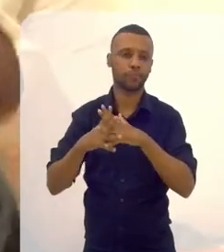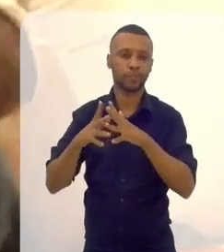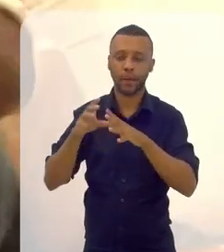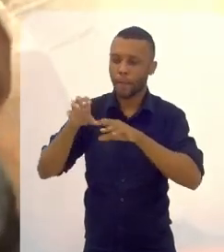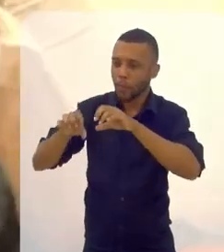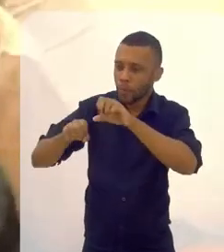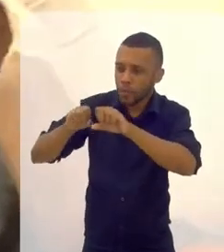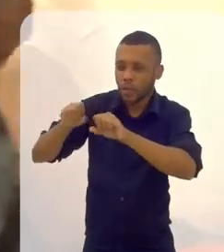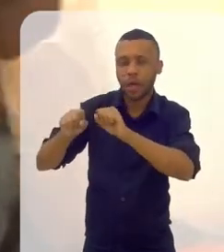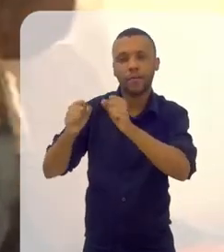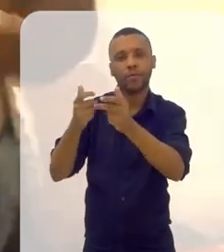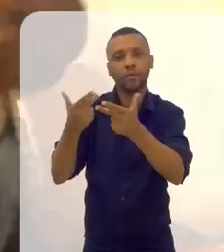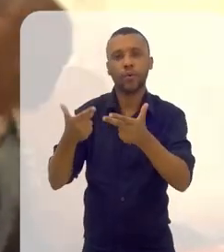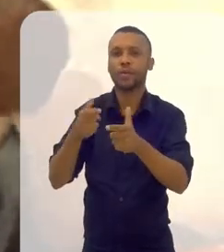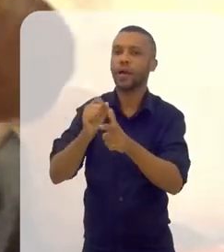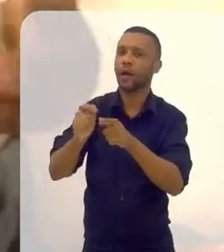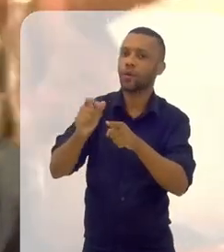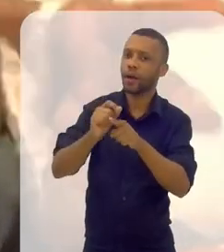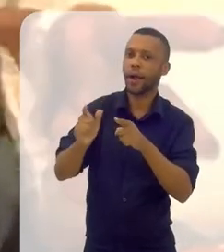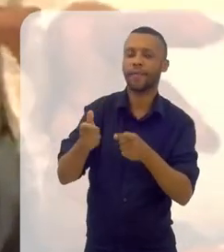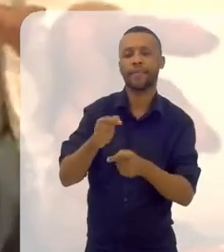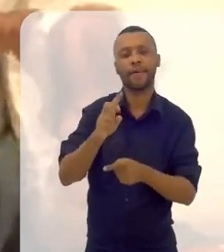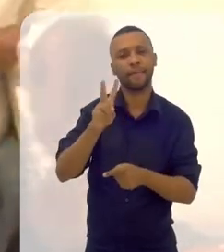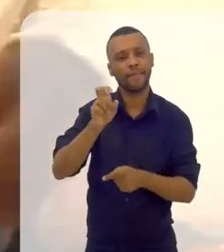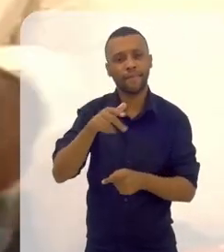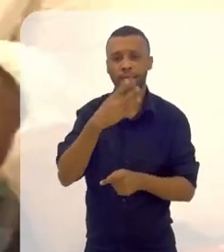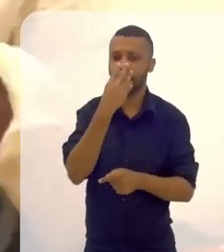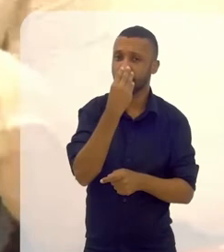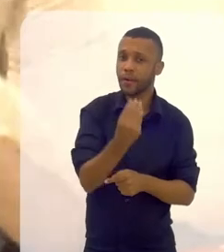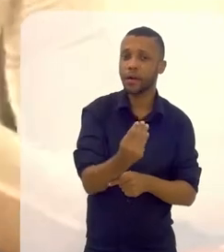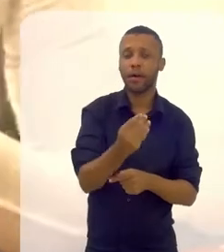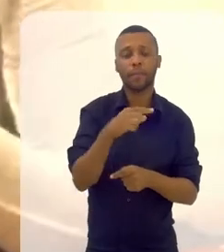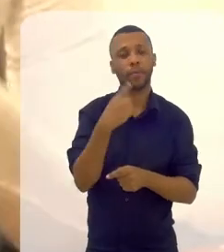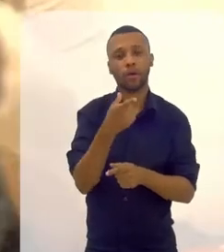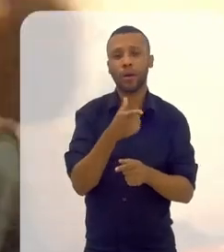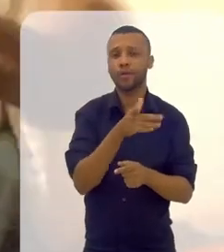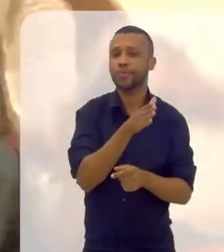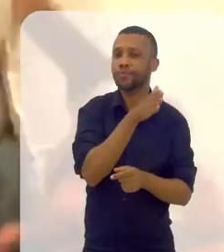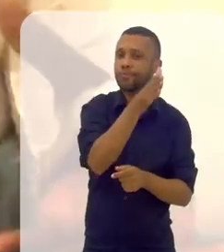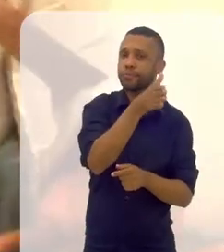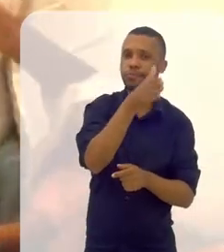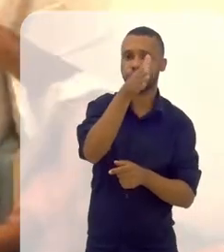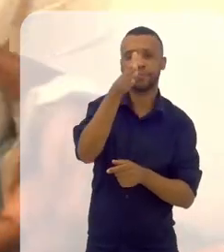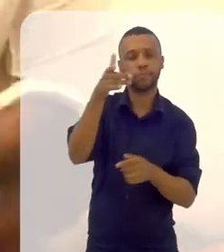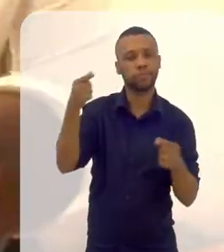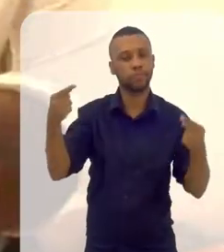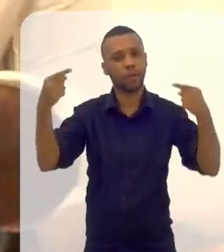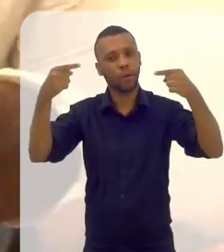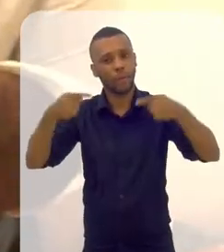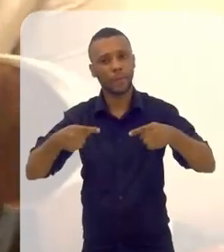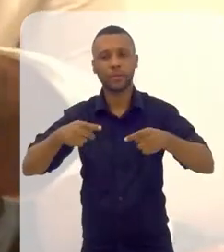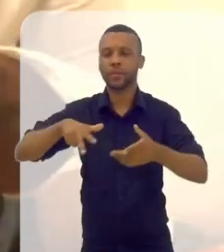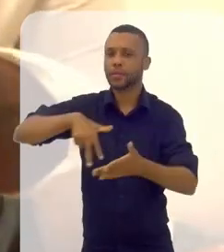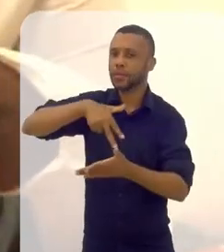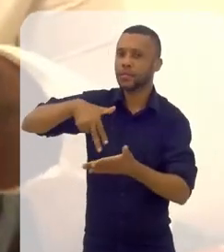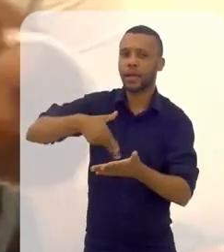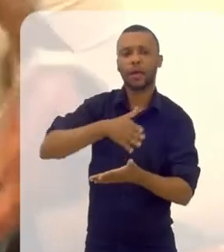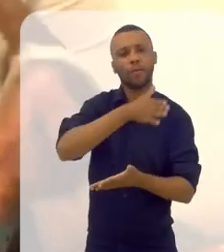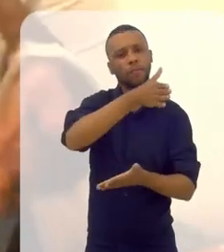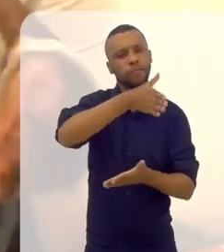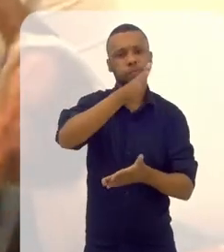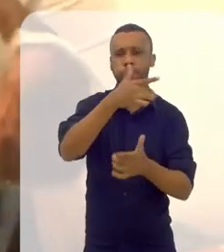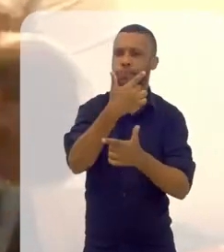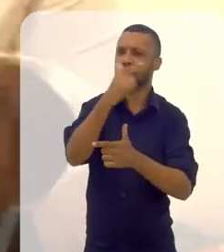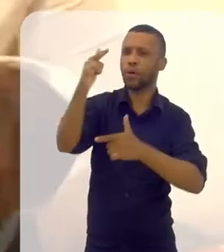atrás das coisas, alugava van pra gente competir, a gente ia dançar em outros lugares e para a gente era